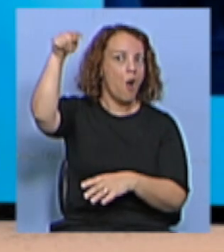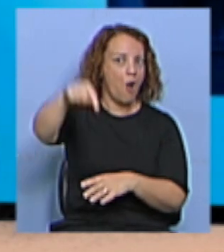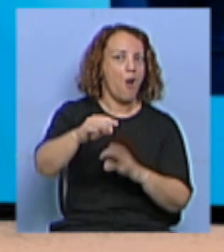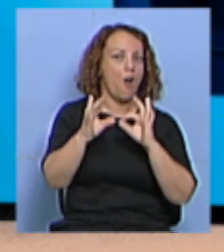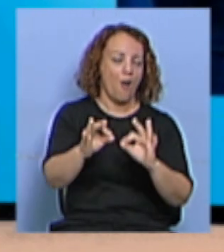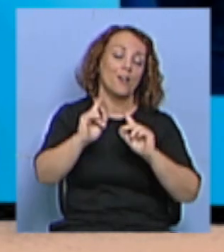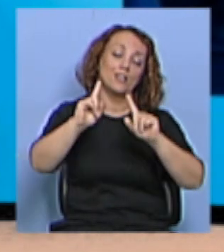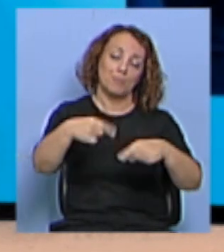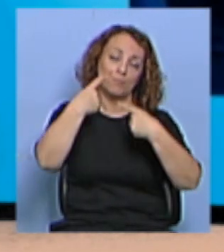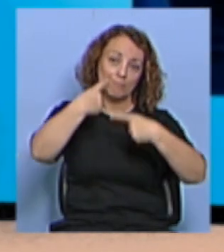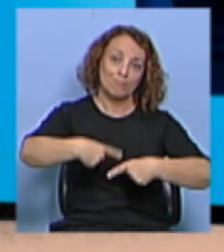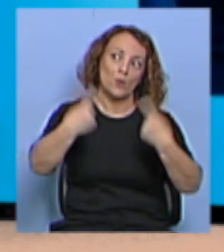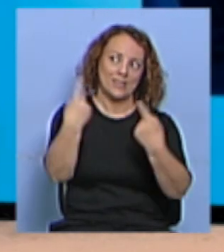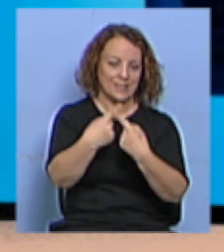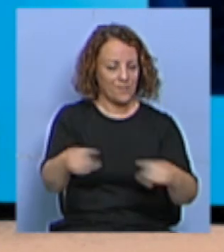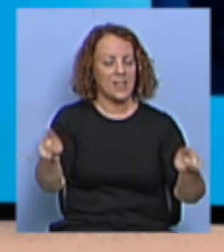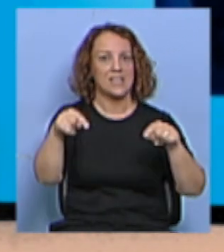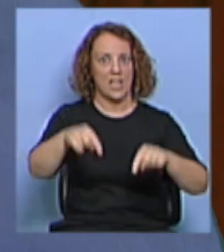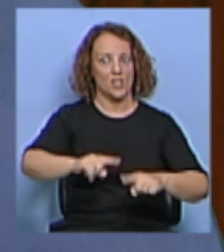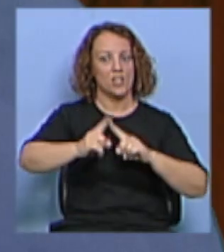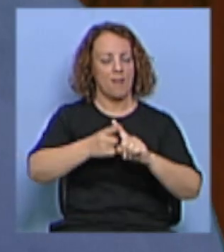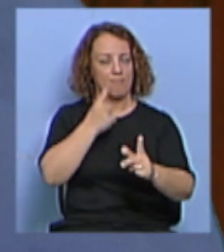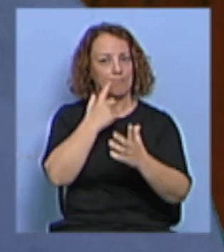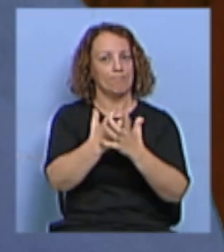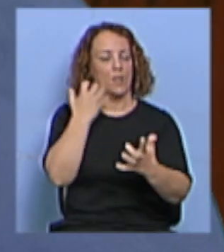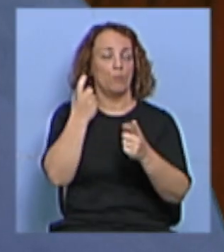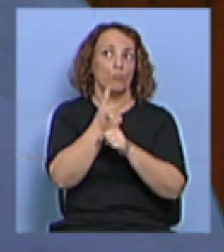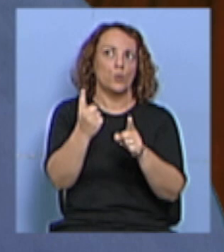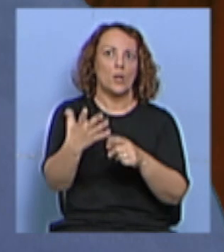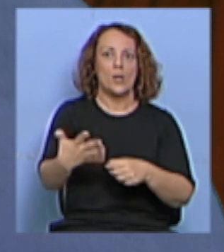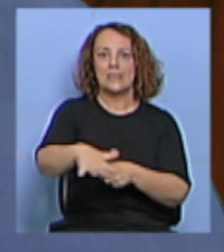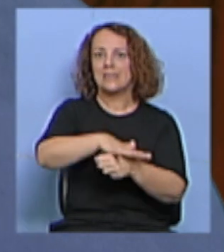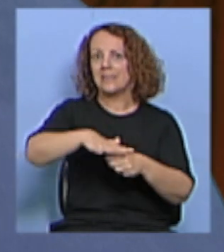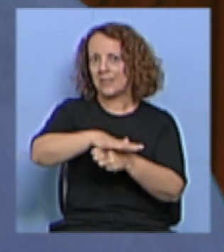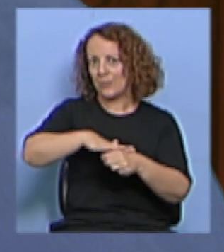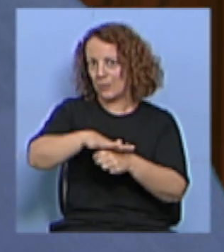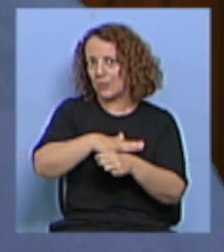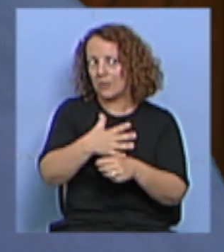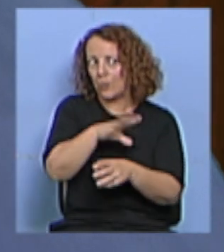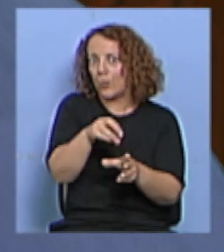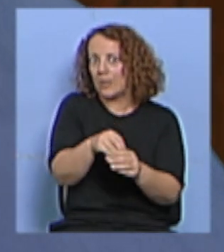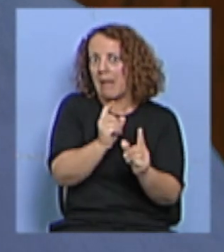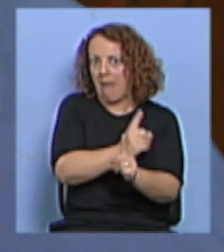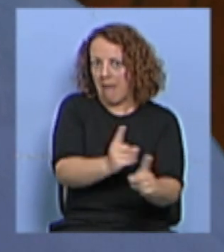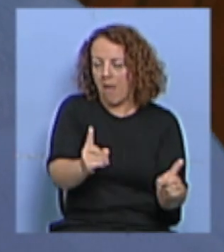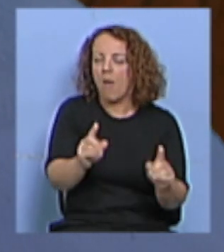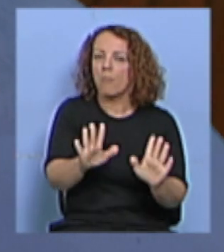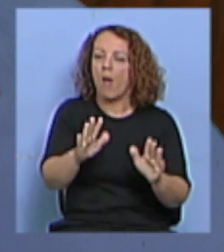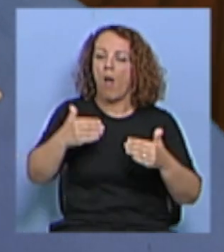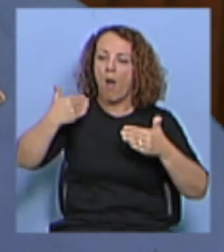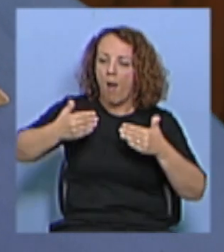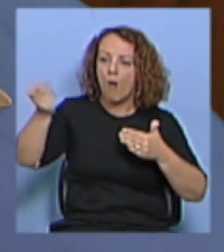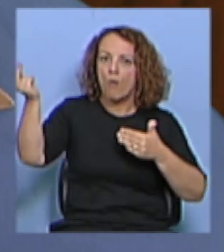fazer diferença. Este ano penso que farão ainda mais diferença dado esse contexto que estamos a atravessar e nós ao longo, à medida que eles vão